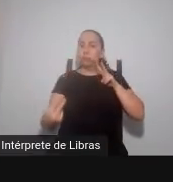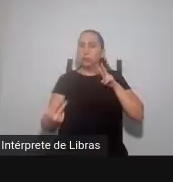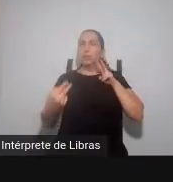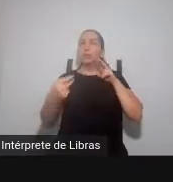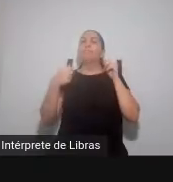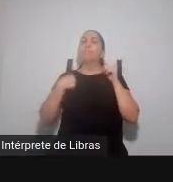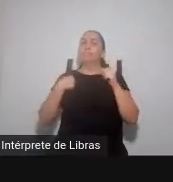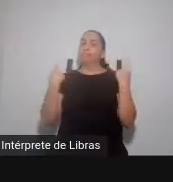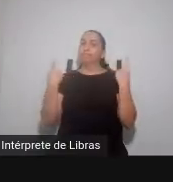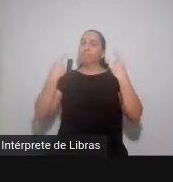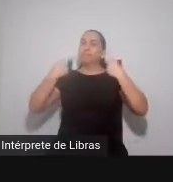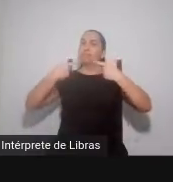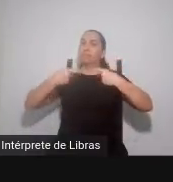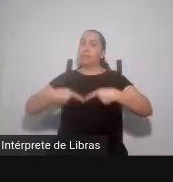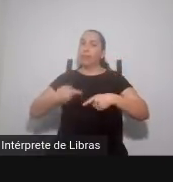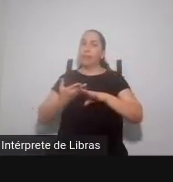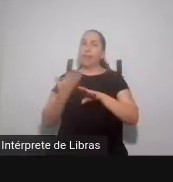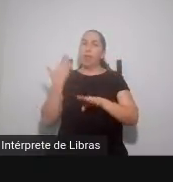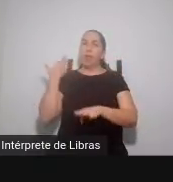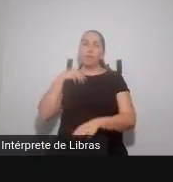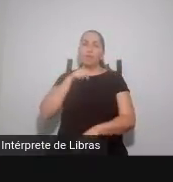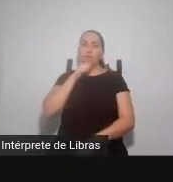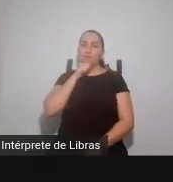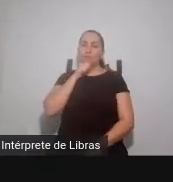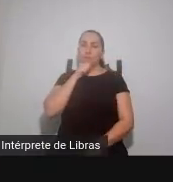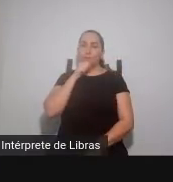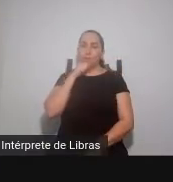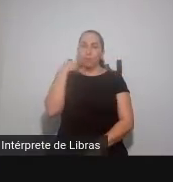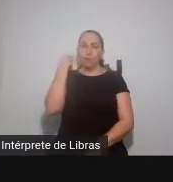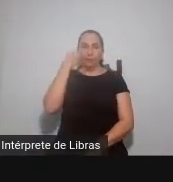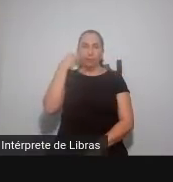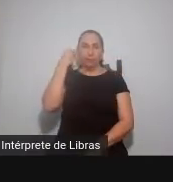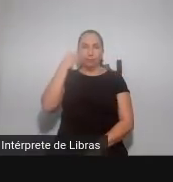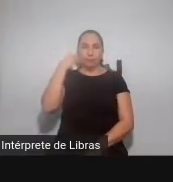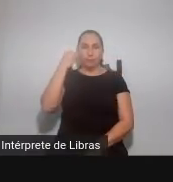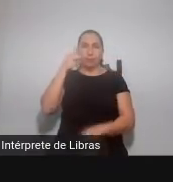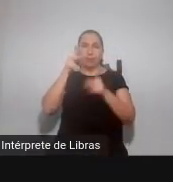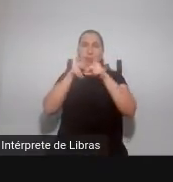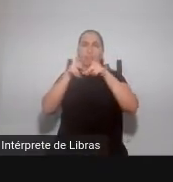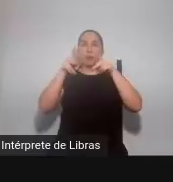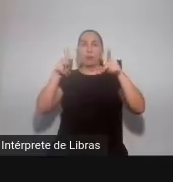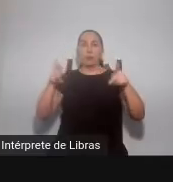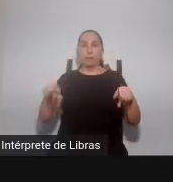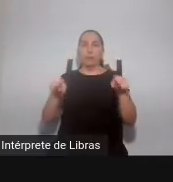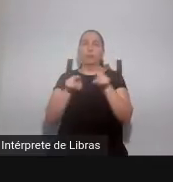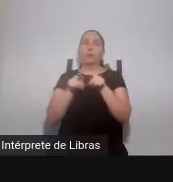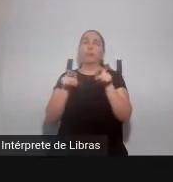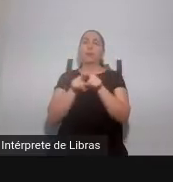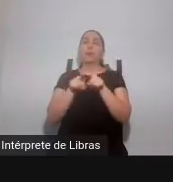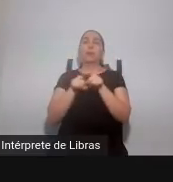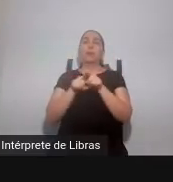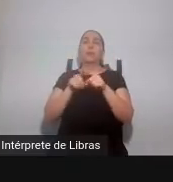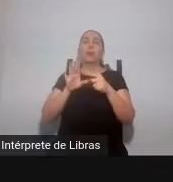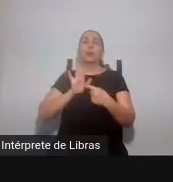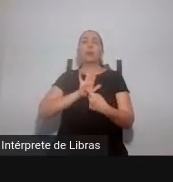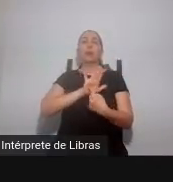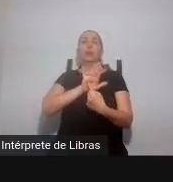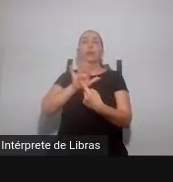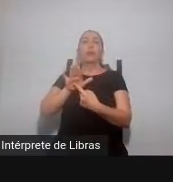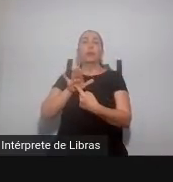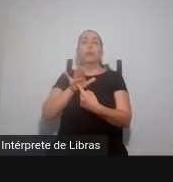não vividos, né? A professora também oferece as regras.